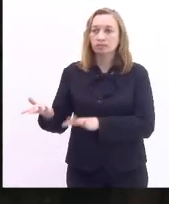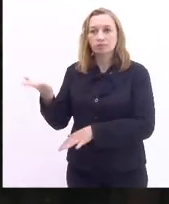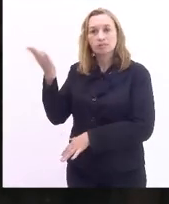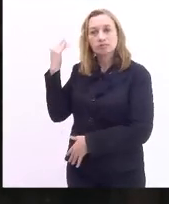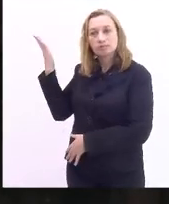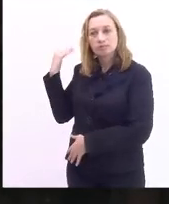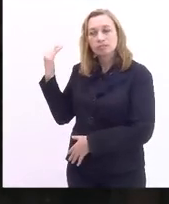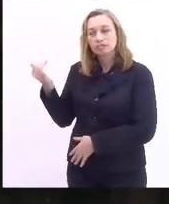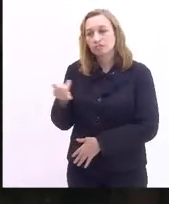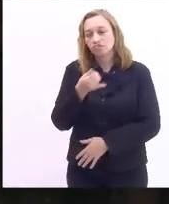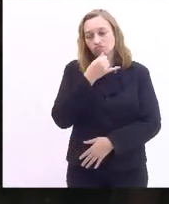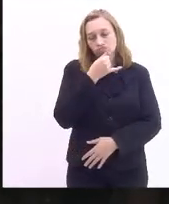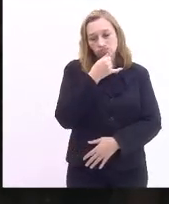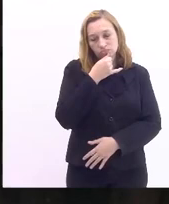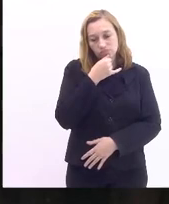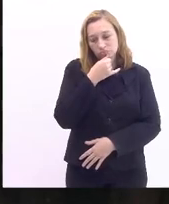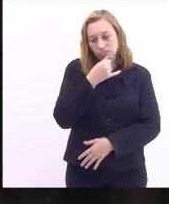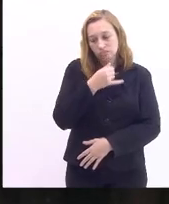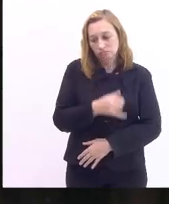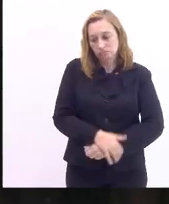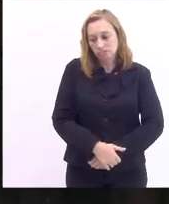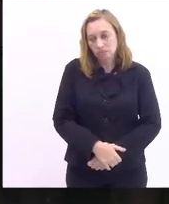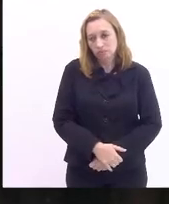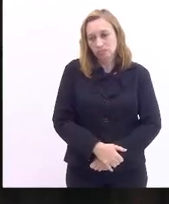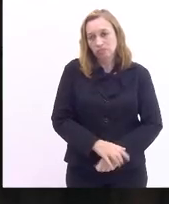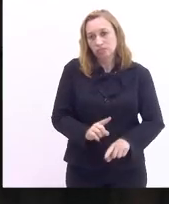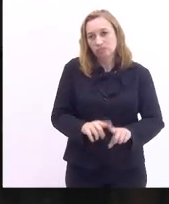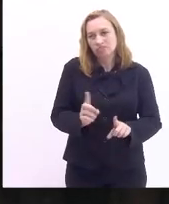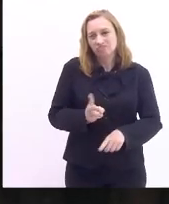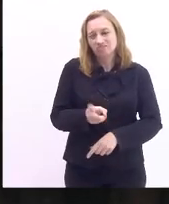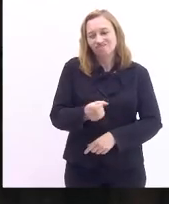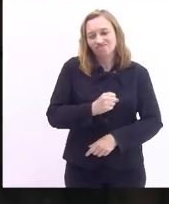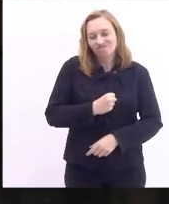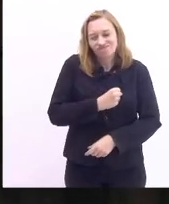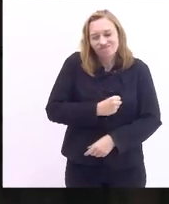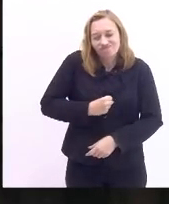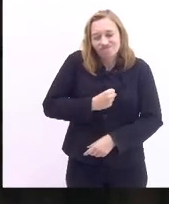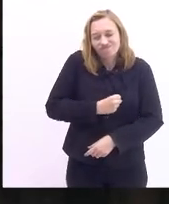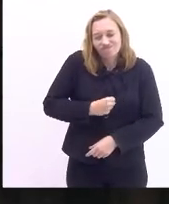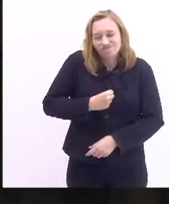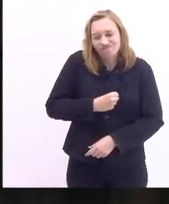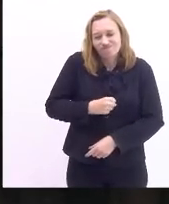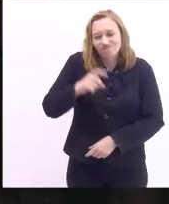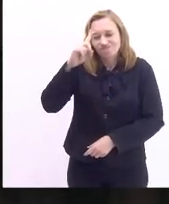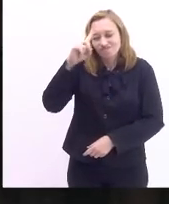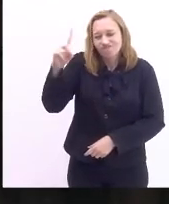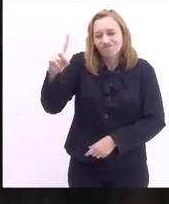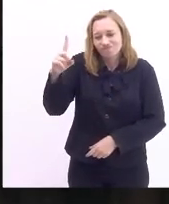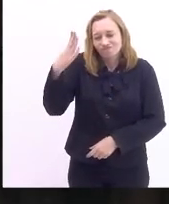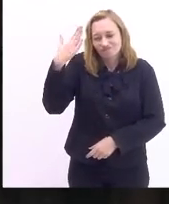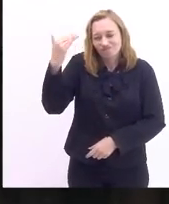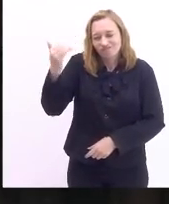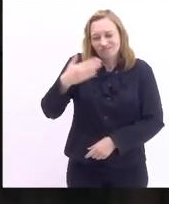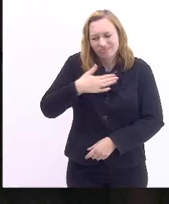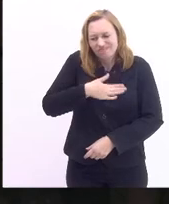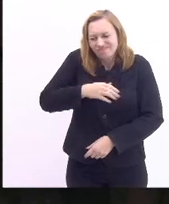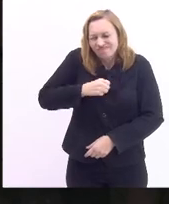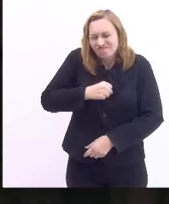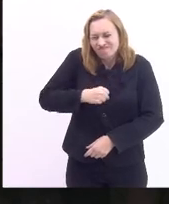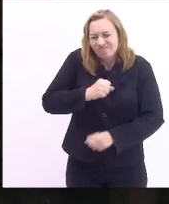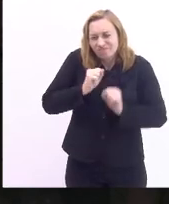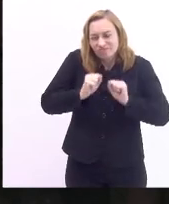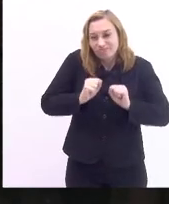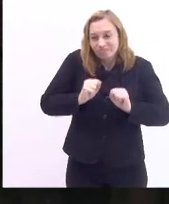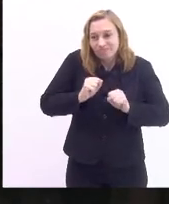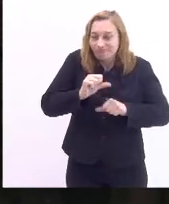trazendo uma tristeza muito grande mas eu sempre digo que a saudade Deus inventou a saudade para que a gente